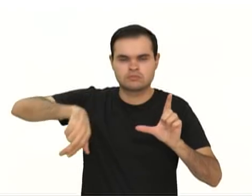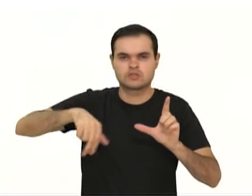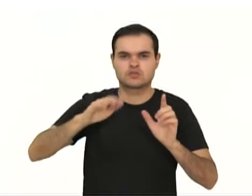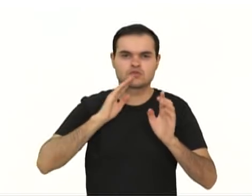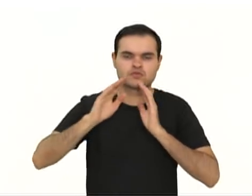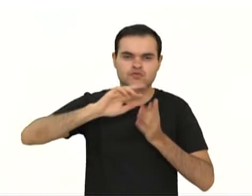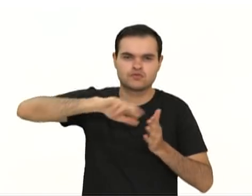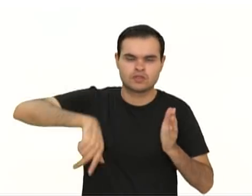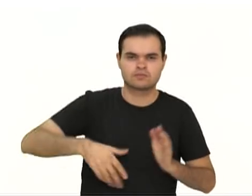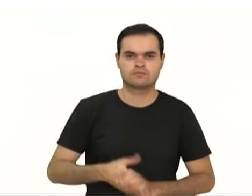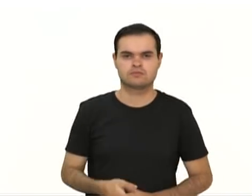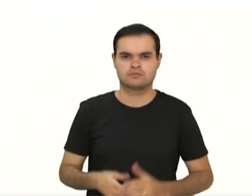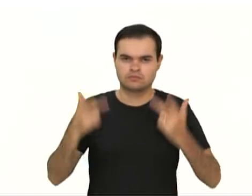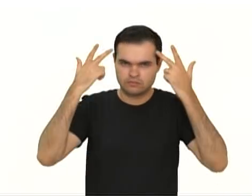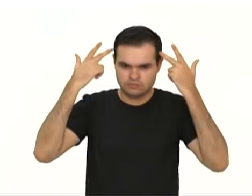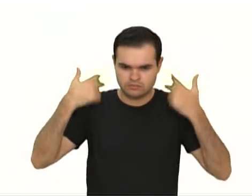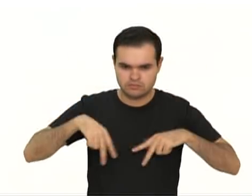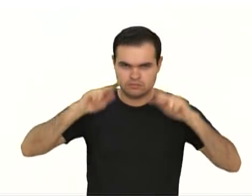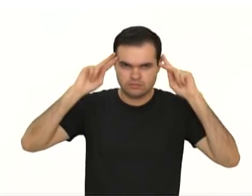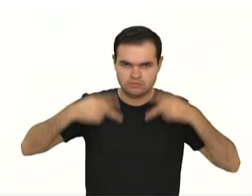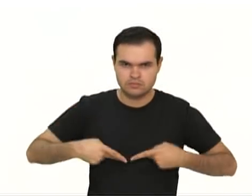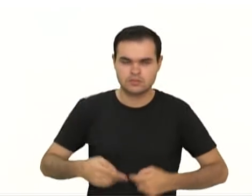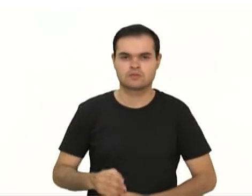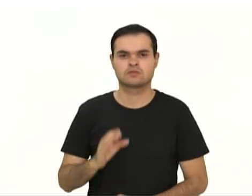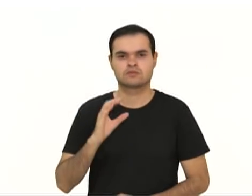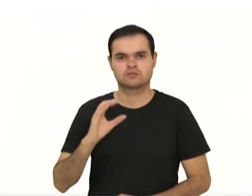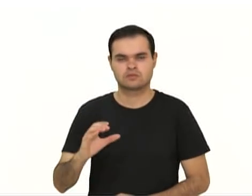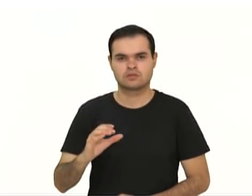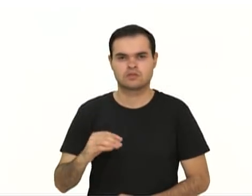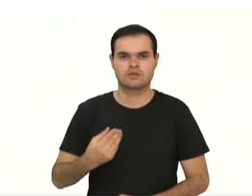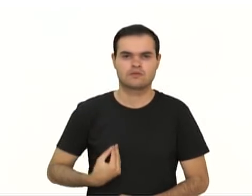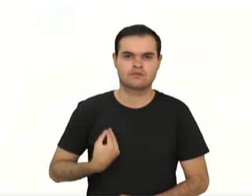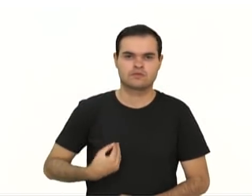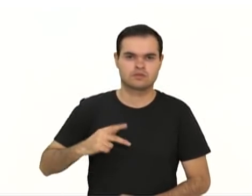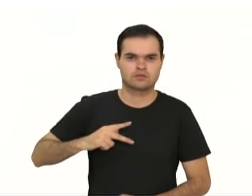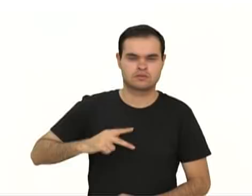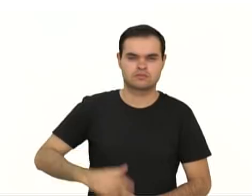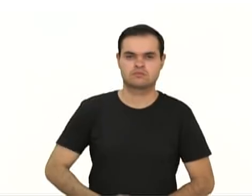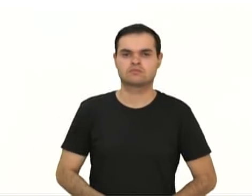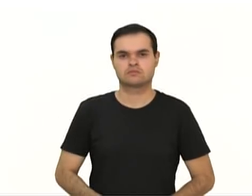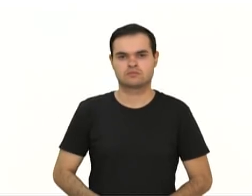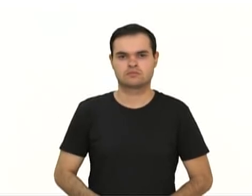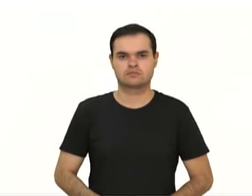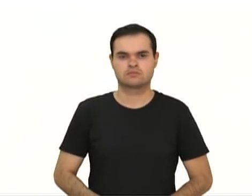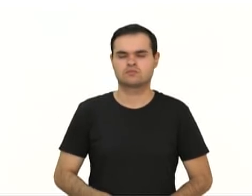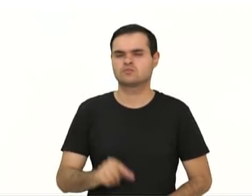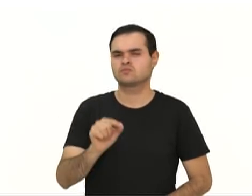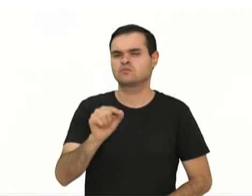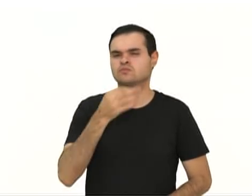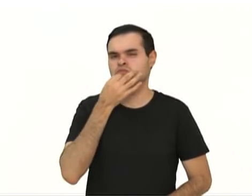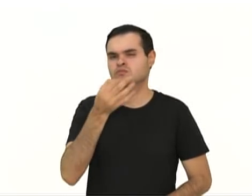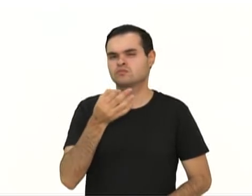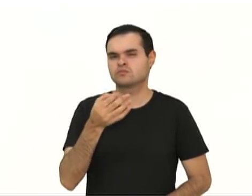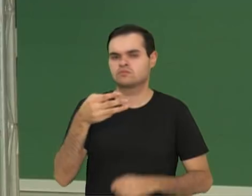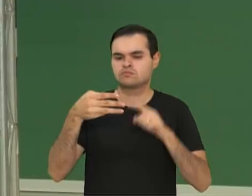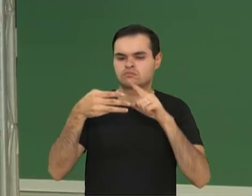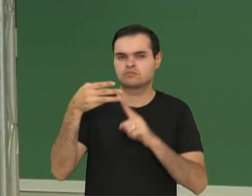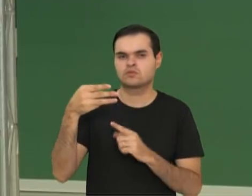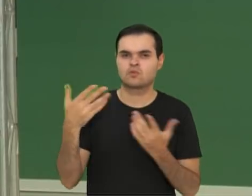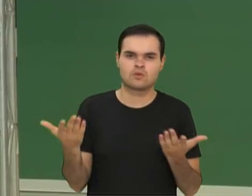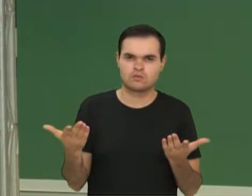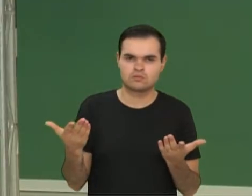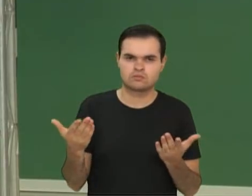Letra B, a espontaneidade humana. Letra C, a vida privada. O que você acha? Qual